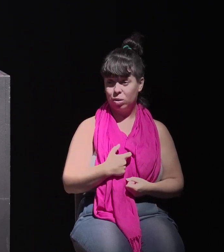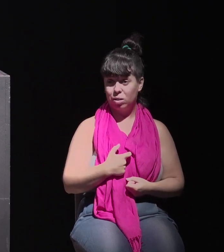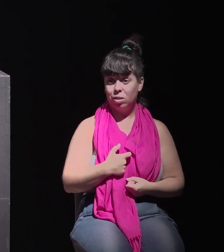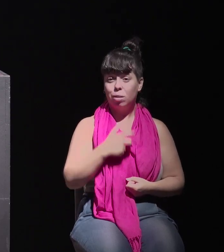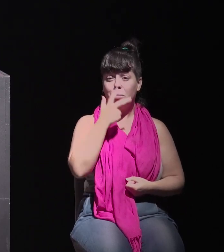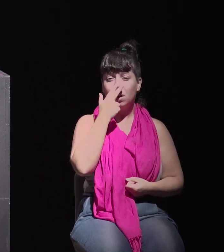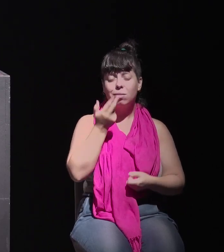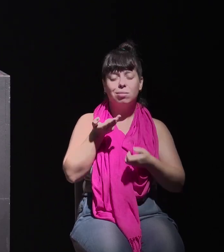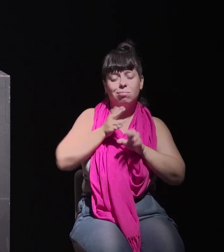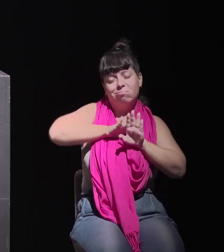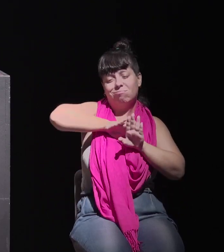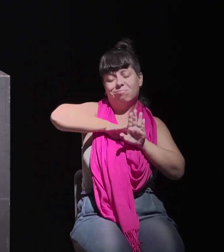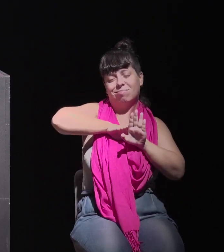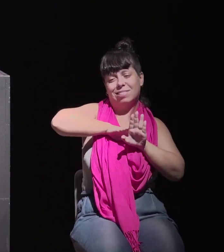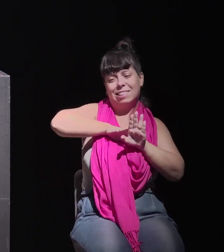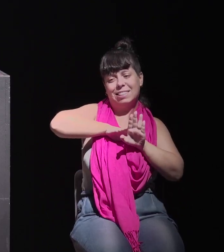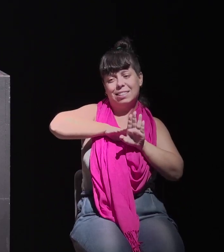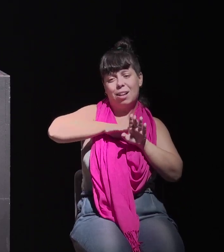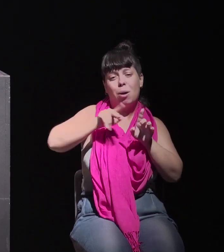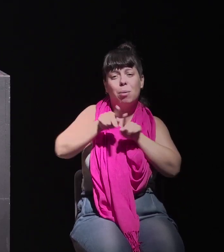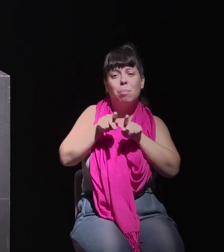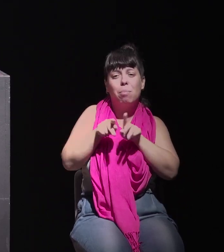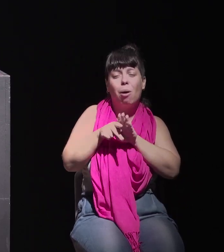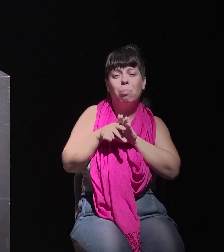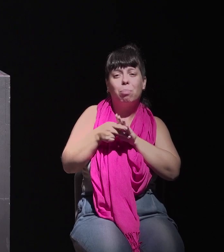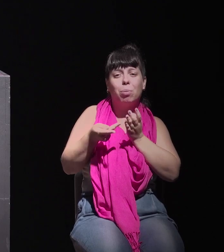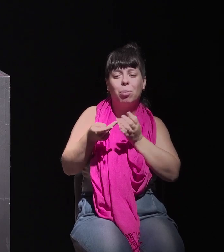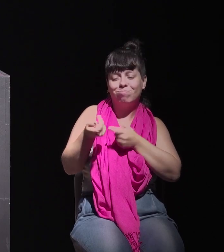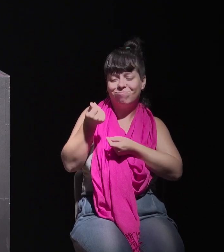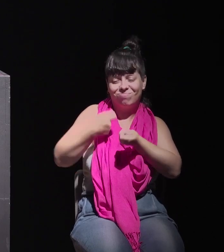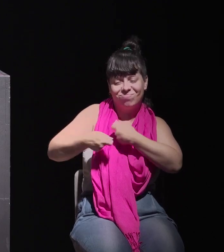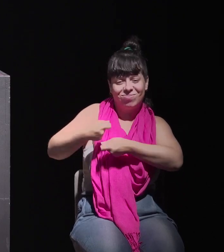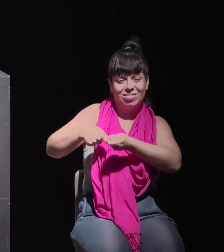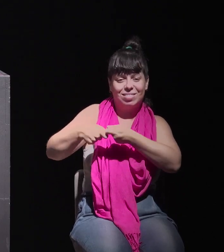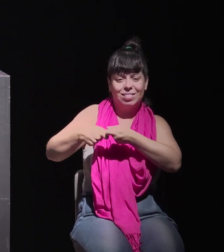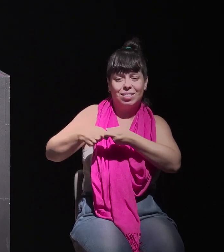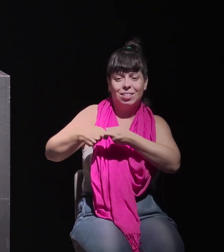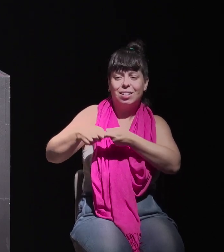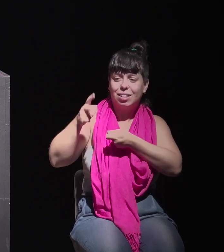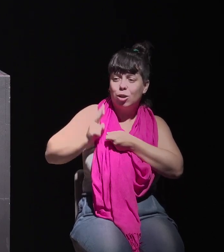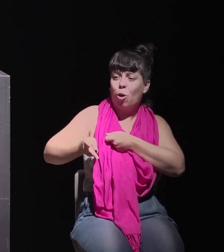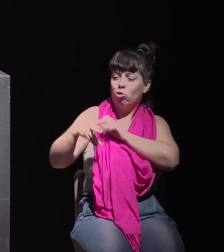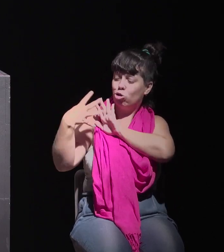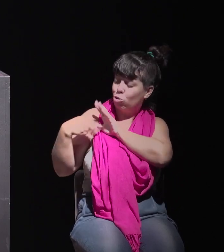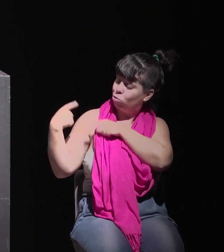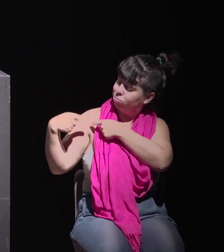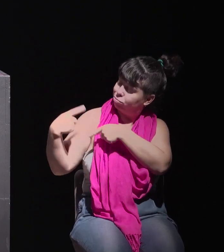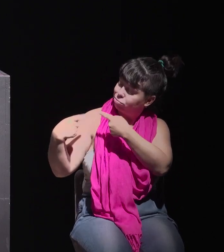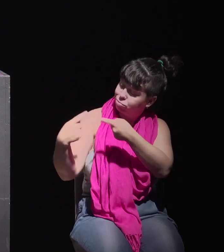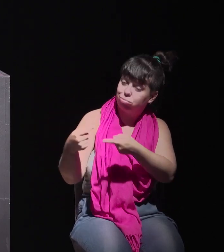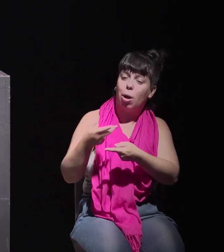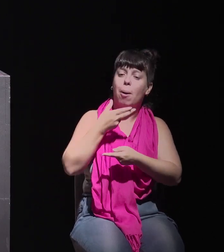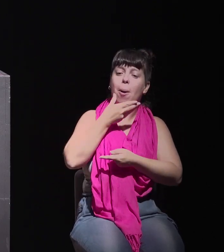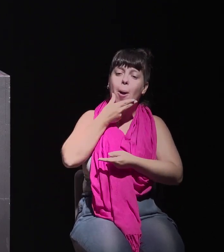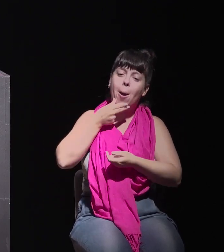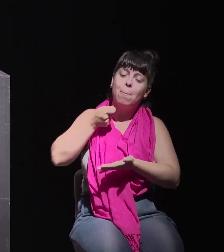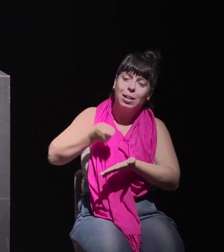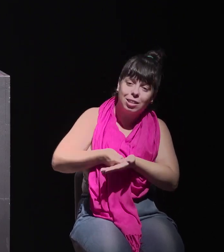dinâmicas materiais que estruturam e reproduzem o patriarcado, o racismo e o capitalismo. Por isso,